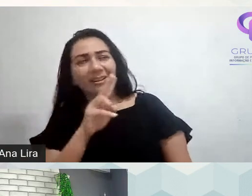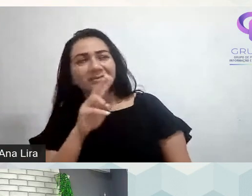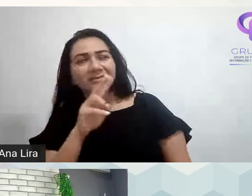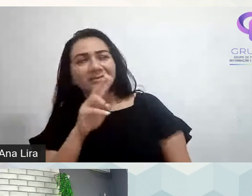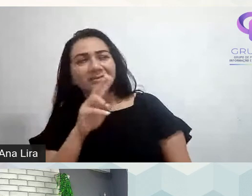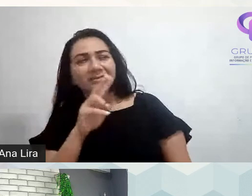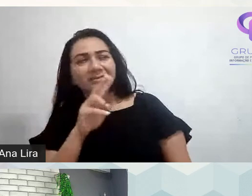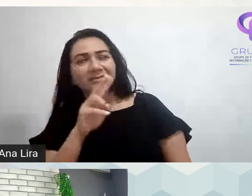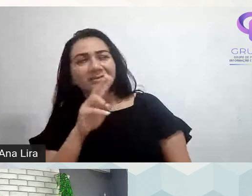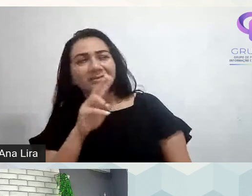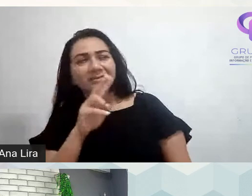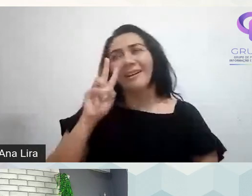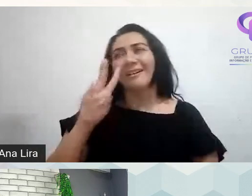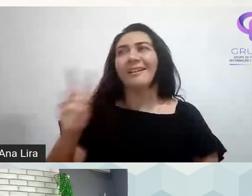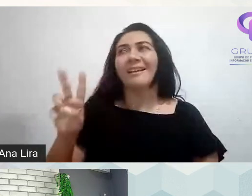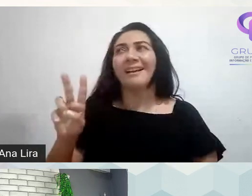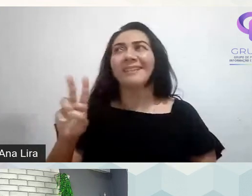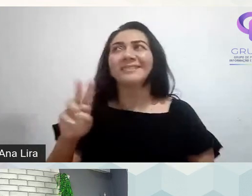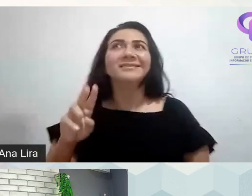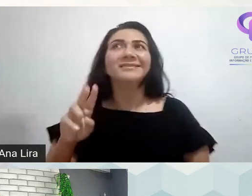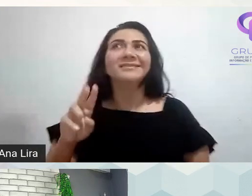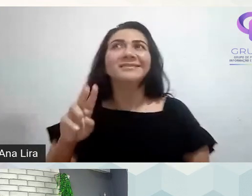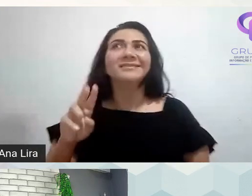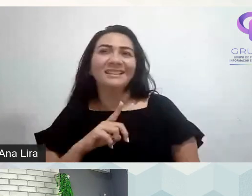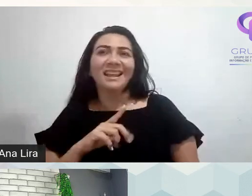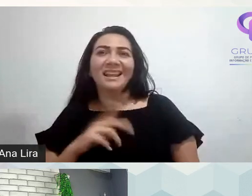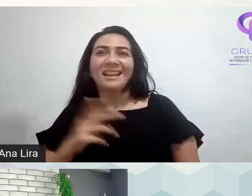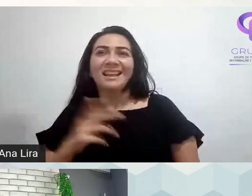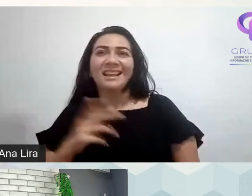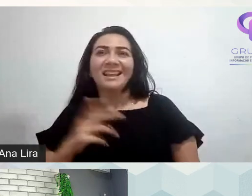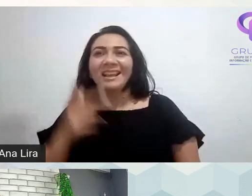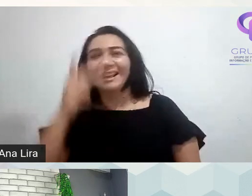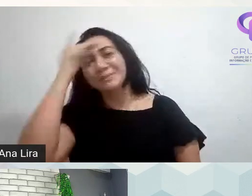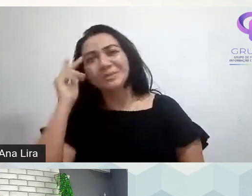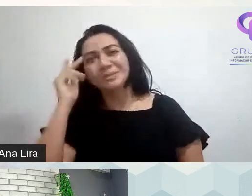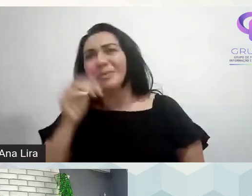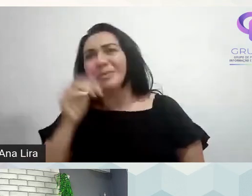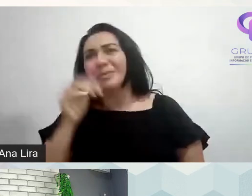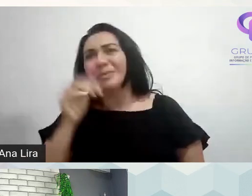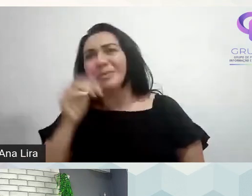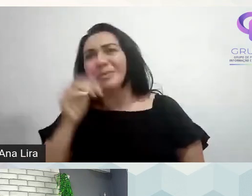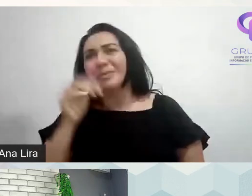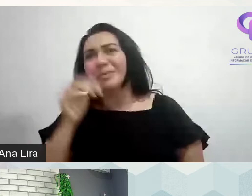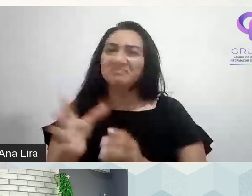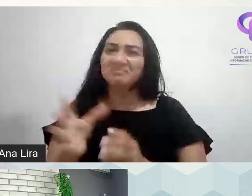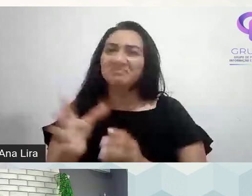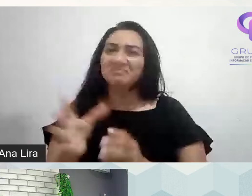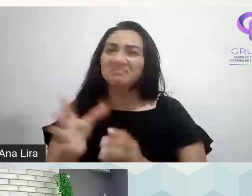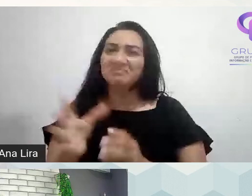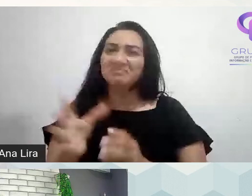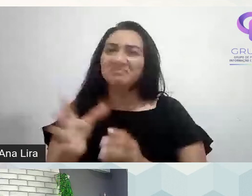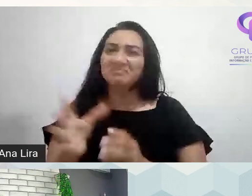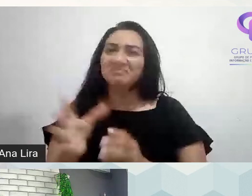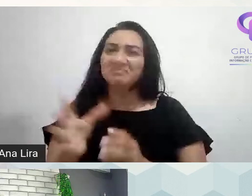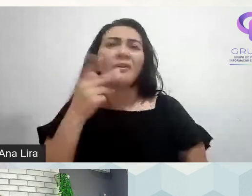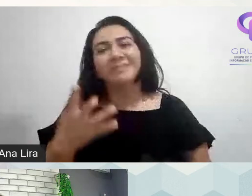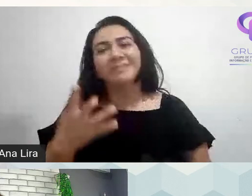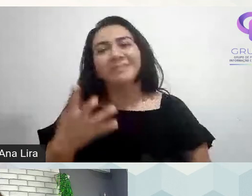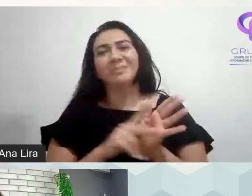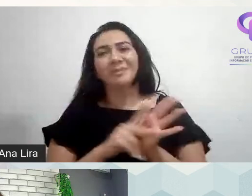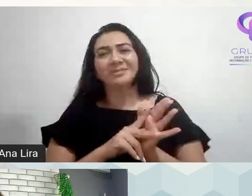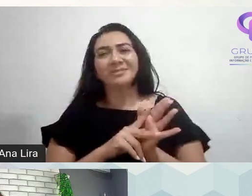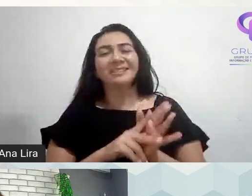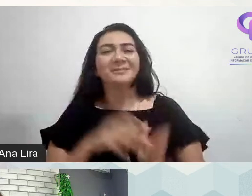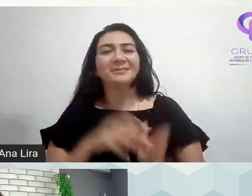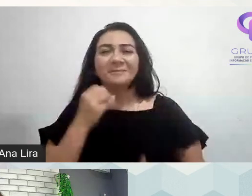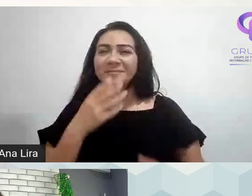depoimento, inclusive, até quando você comentou, professora Guilhermina, sobre a questão de acessibilidade, lembrou de